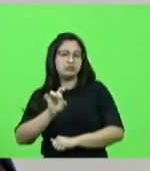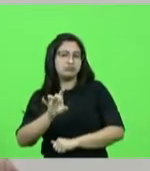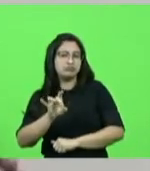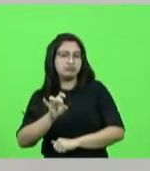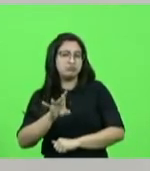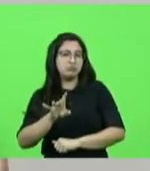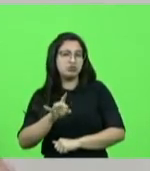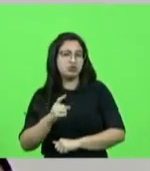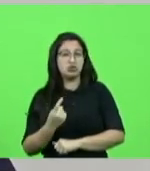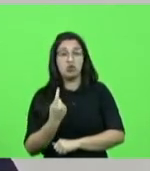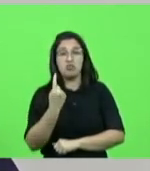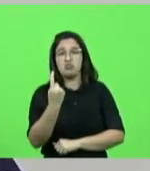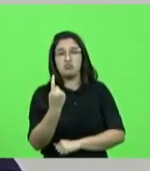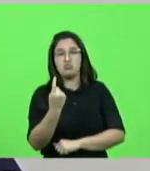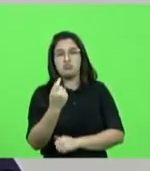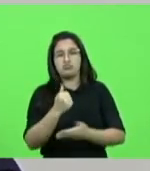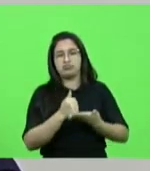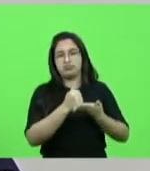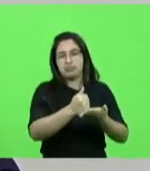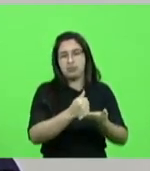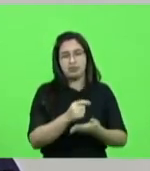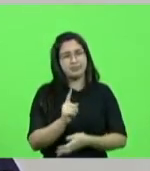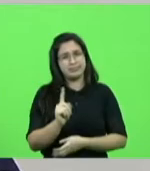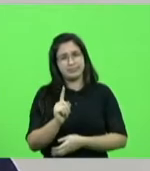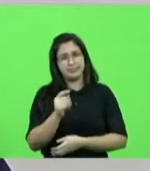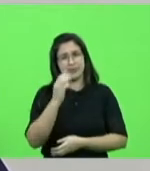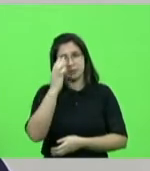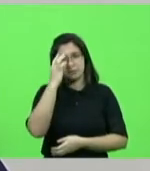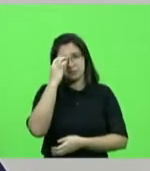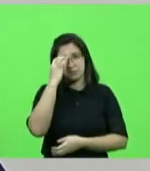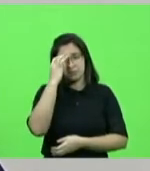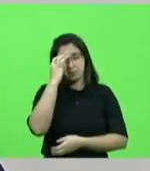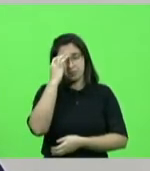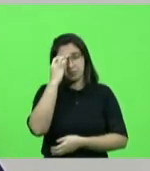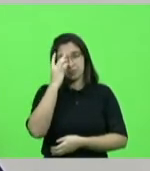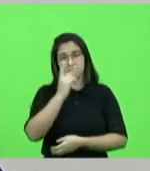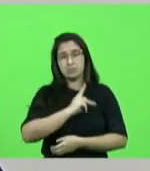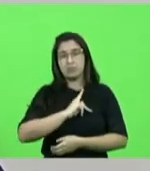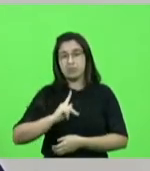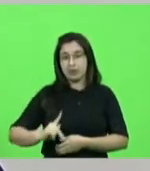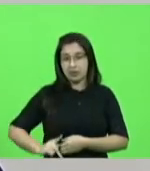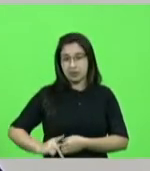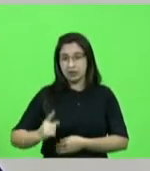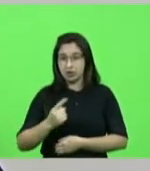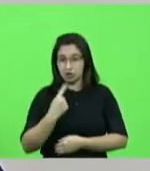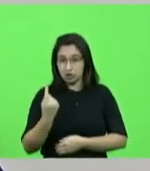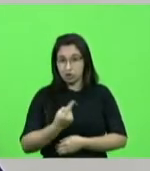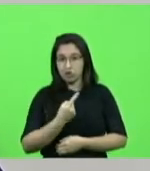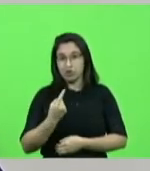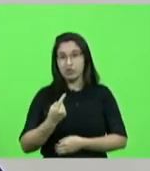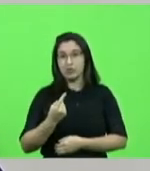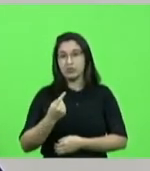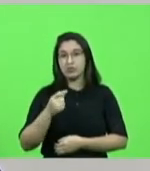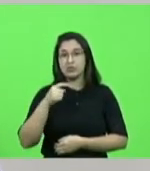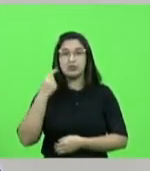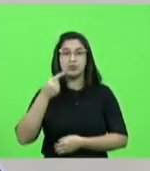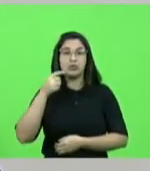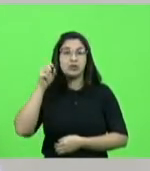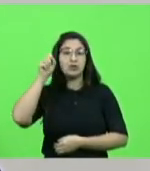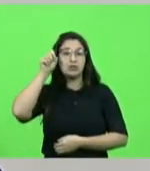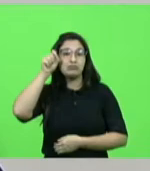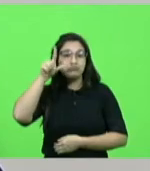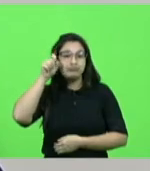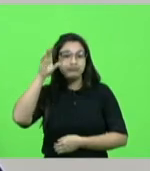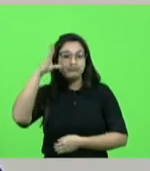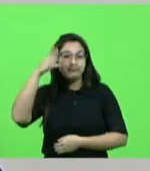um acompanhamento. Chega a nossa presidente da Comissão de Educação, a deputada Luciane,